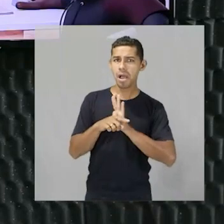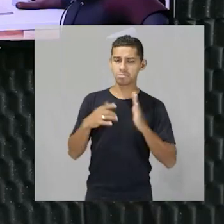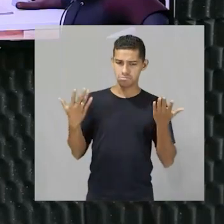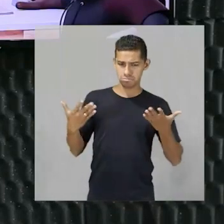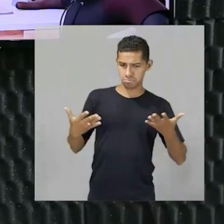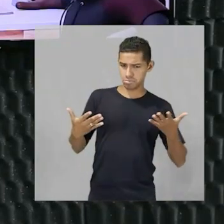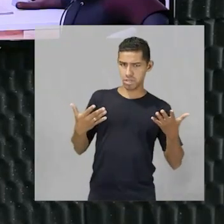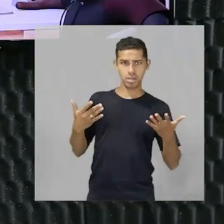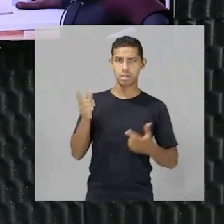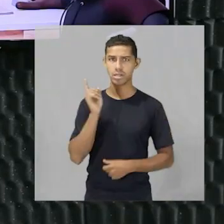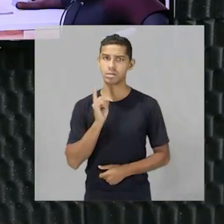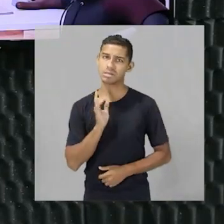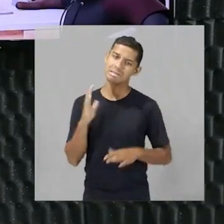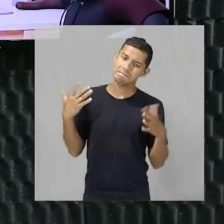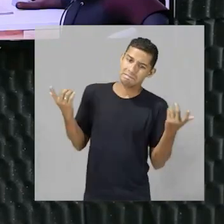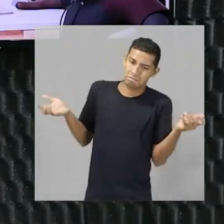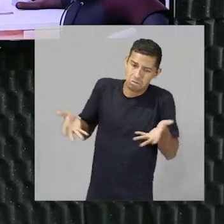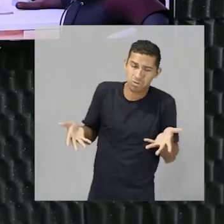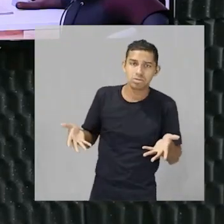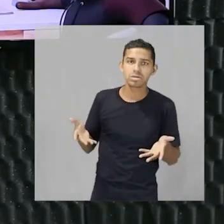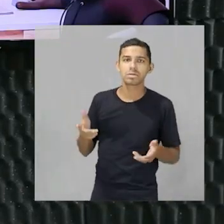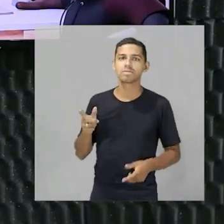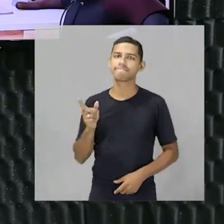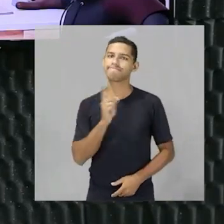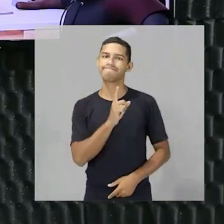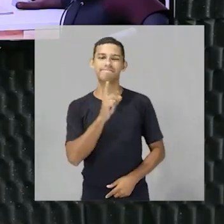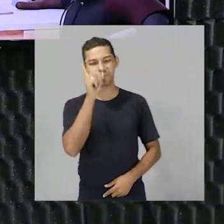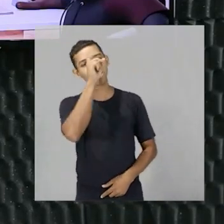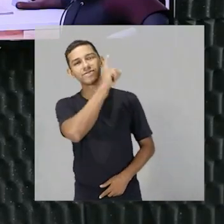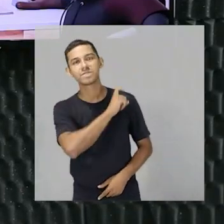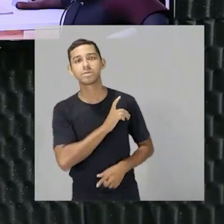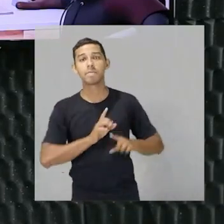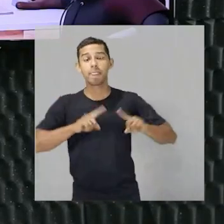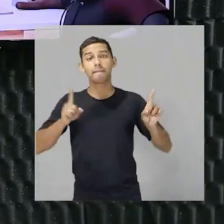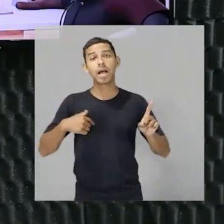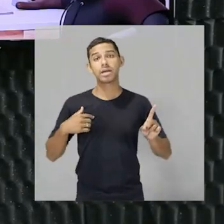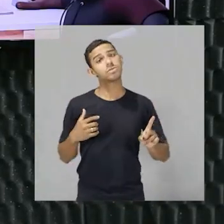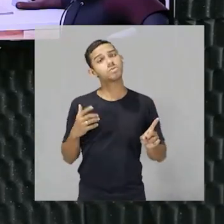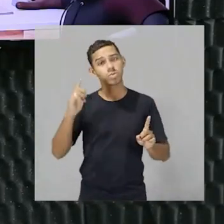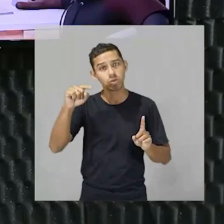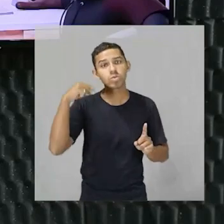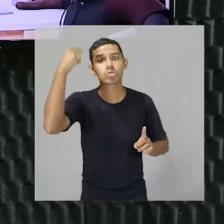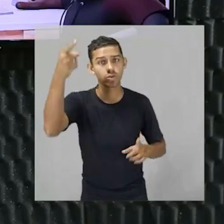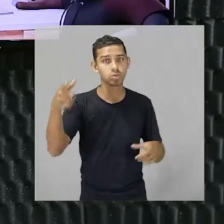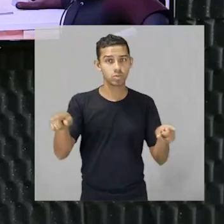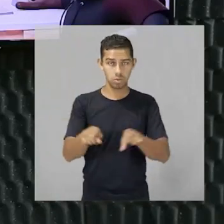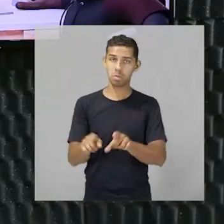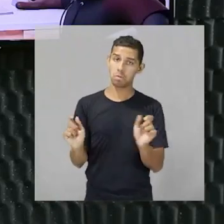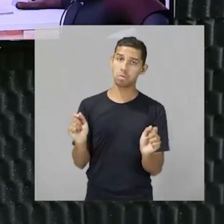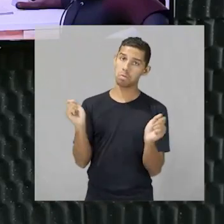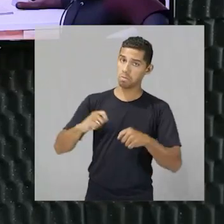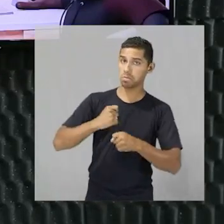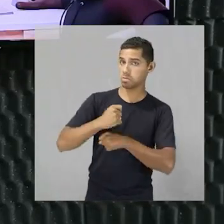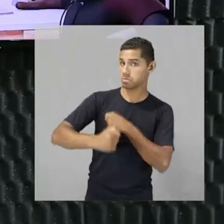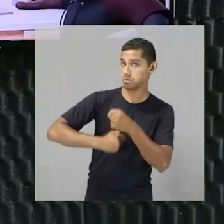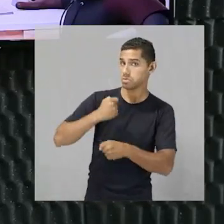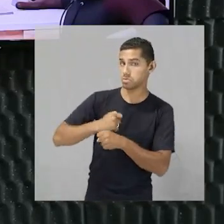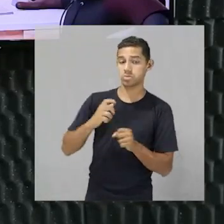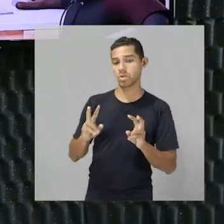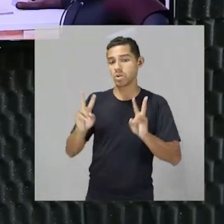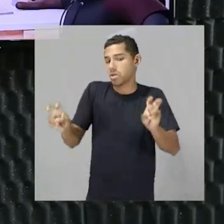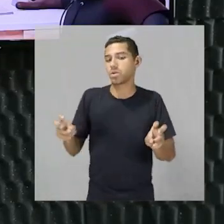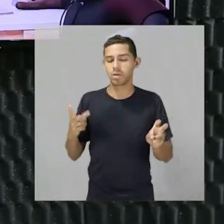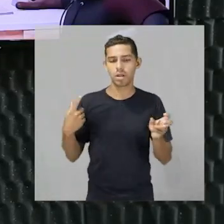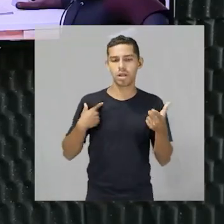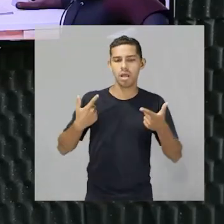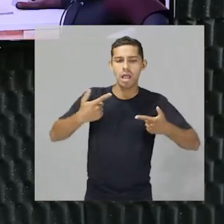da guerra da Rússia e da Ucrânia, que estão acontecendo agora. Muito difícil. Mas pode cair sim questões relativas à Rússia e à Ucrânia, pegando o contexto da